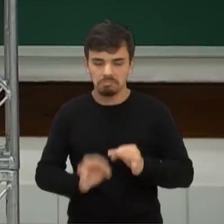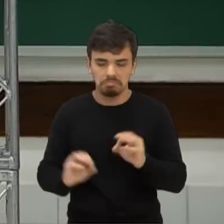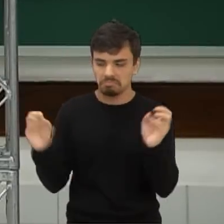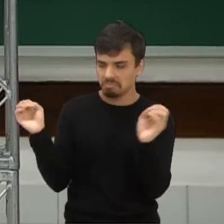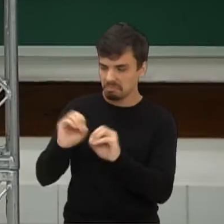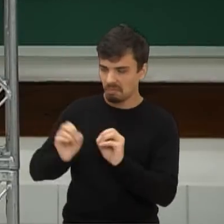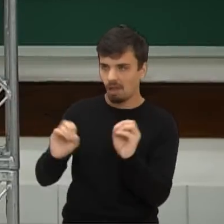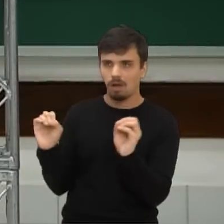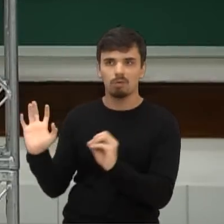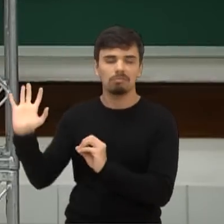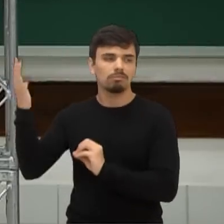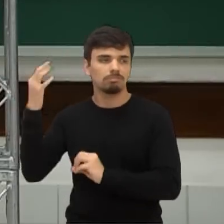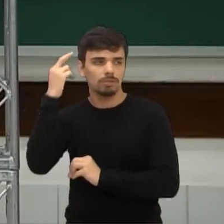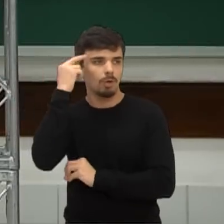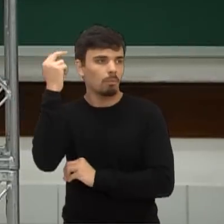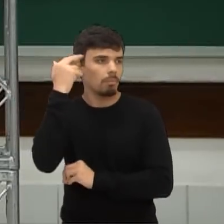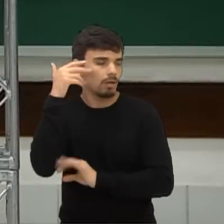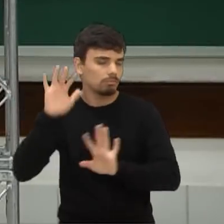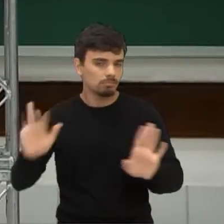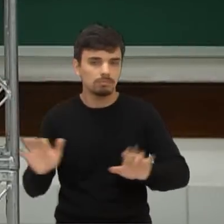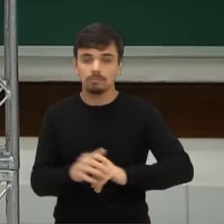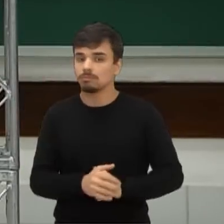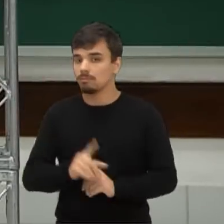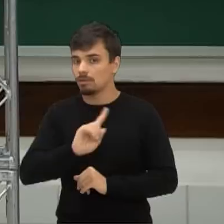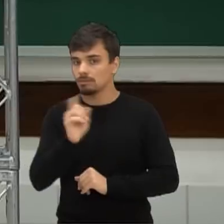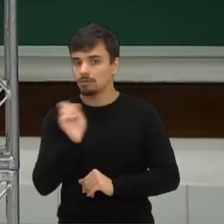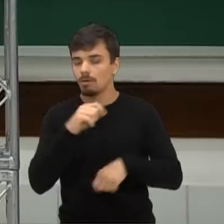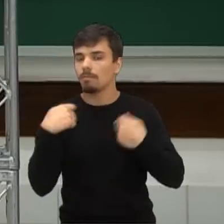né, as coisas estivessem normais, mas não,